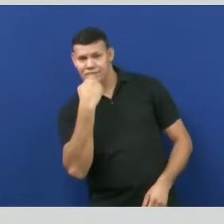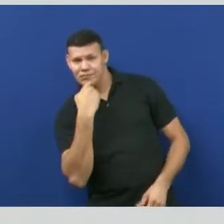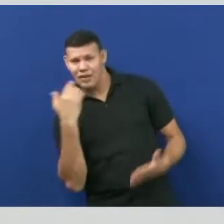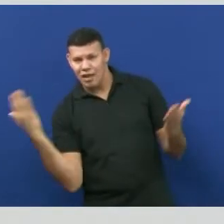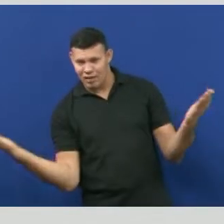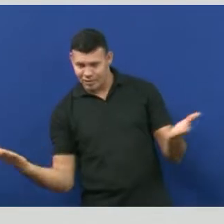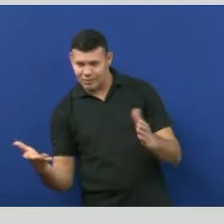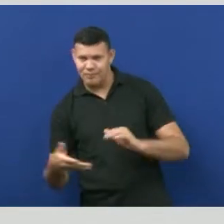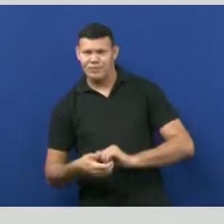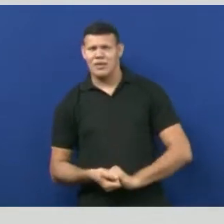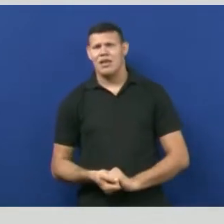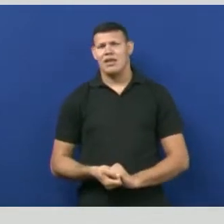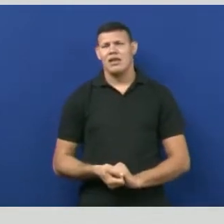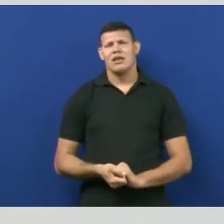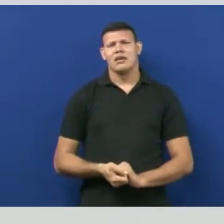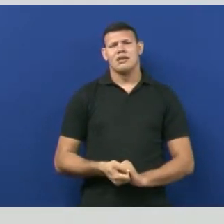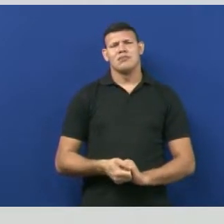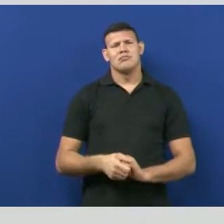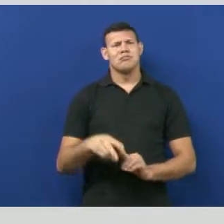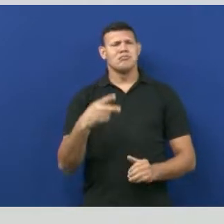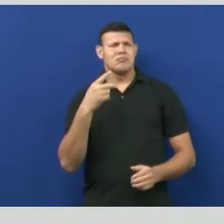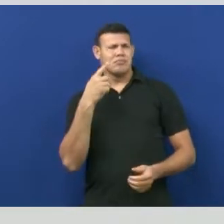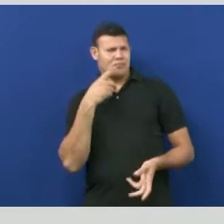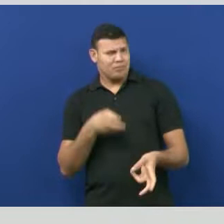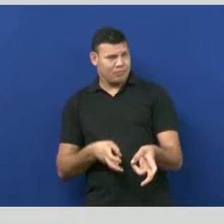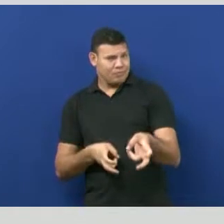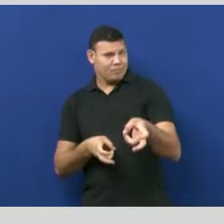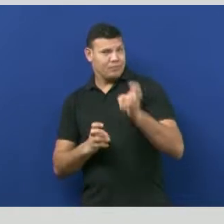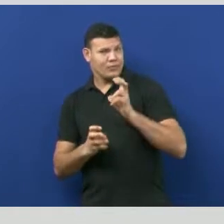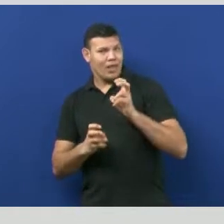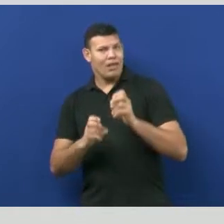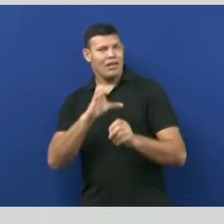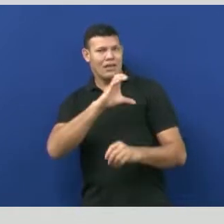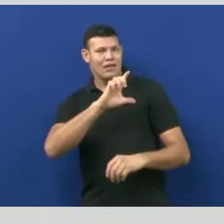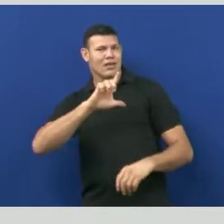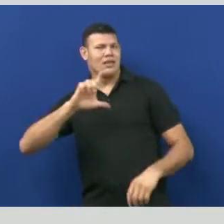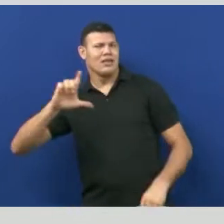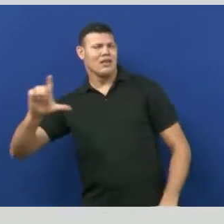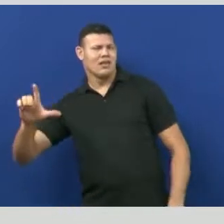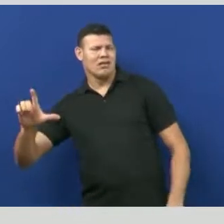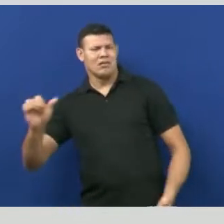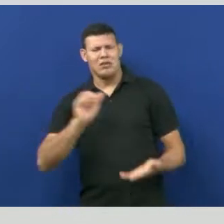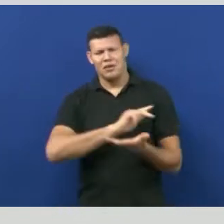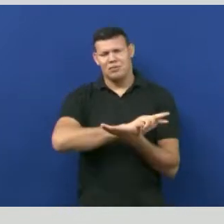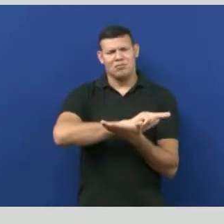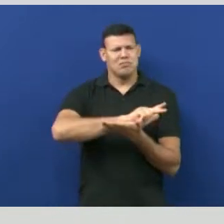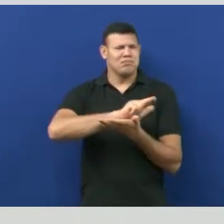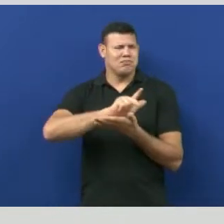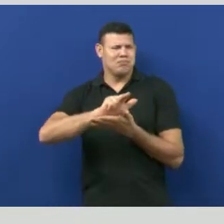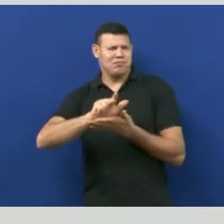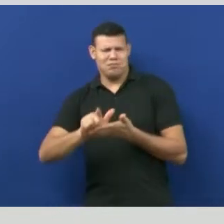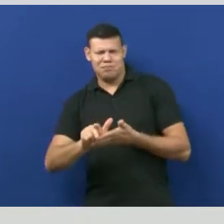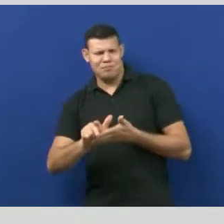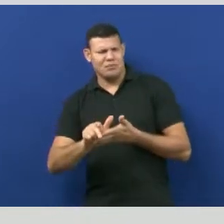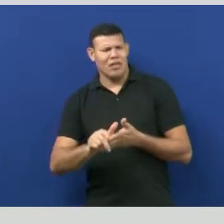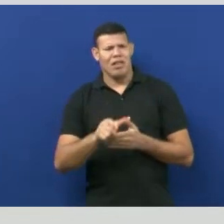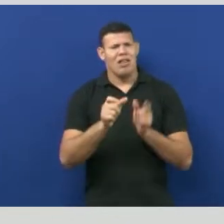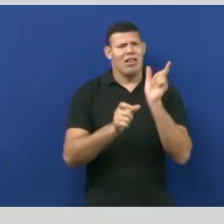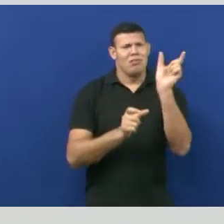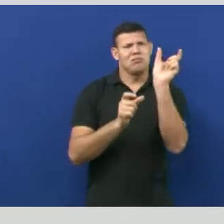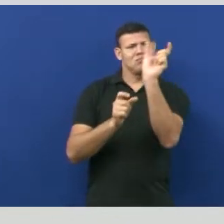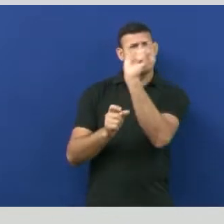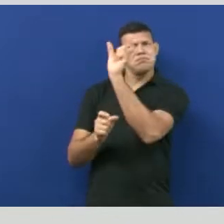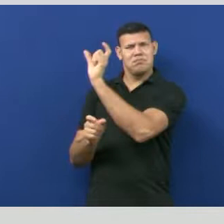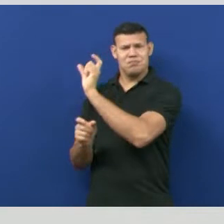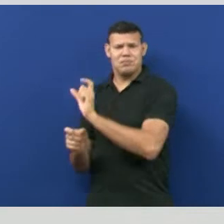Nessa classificação que foi feita ao longo do tempo, consideraram diferentes critérios para classificar essas substâncias em